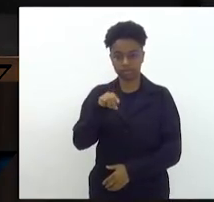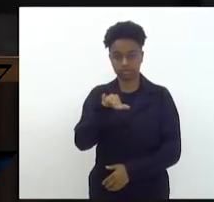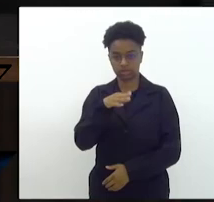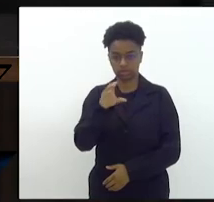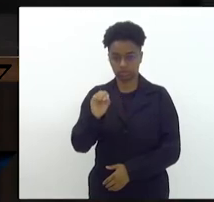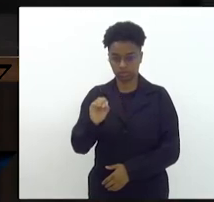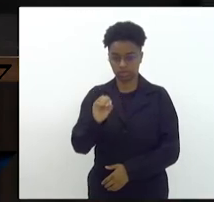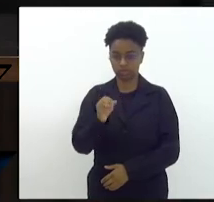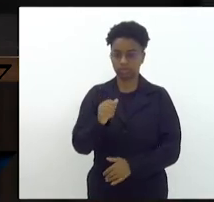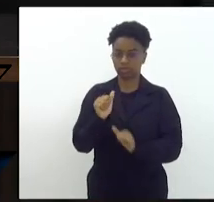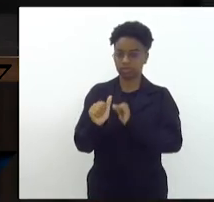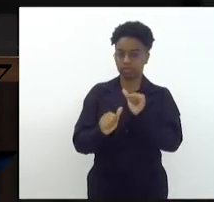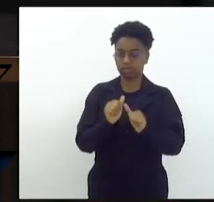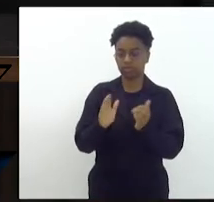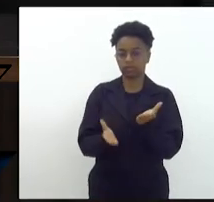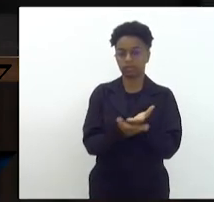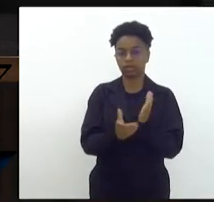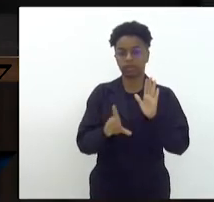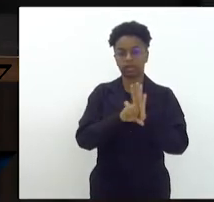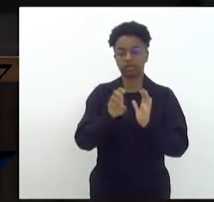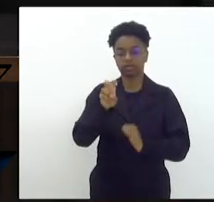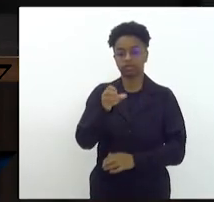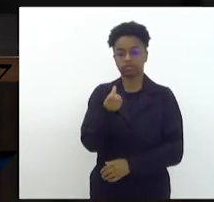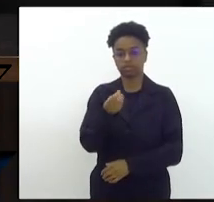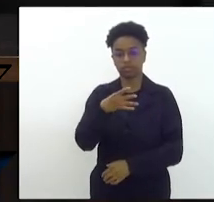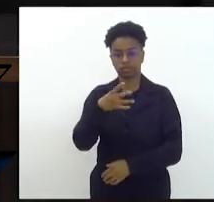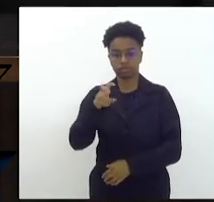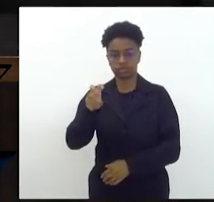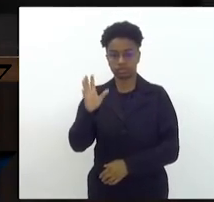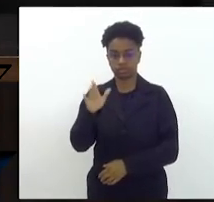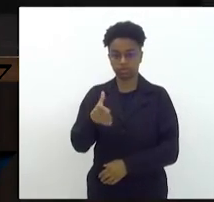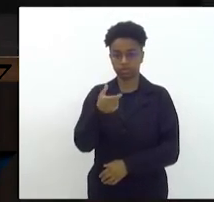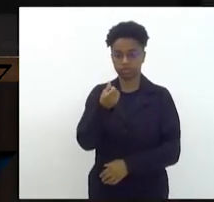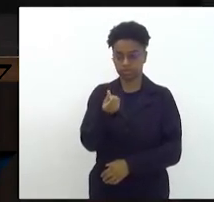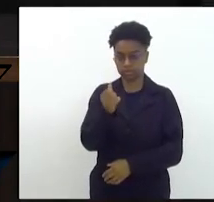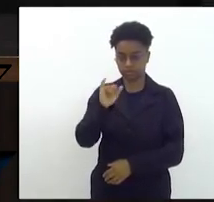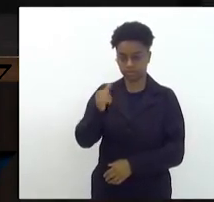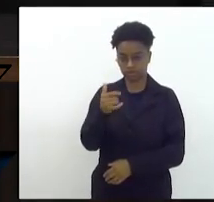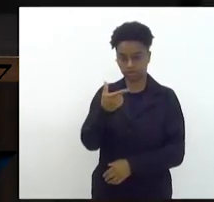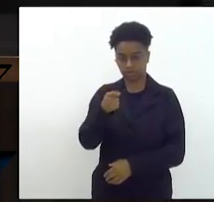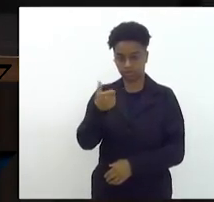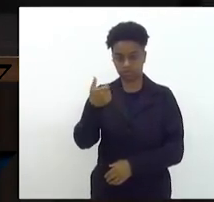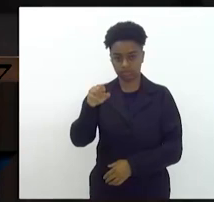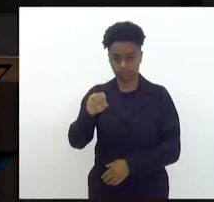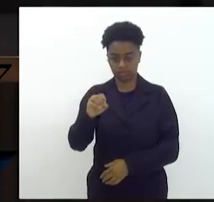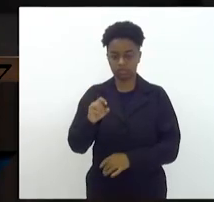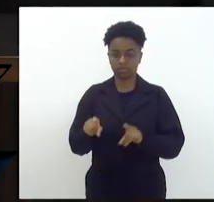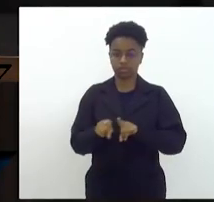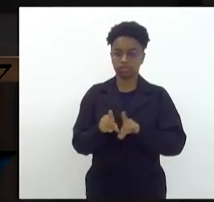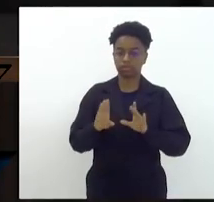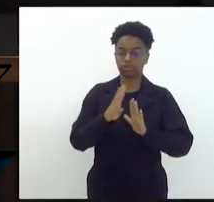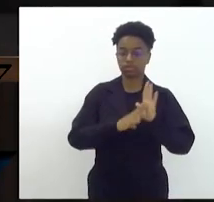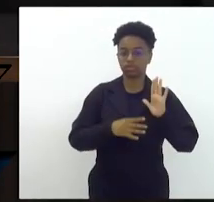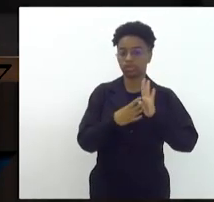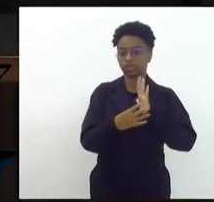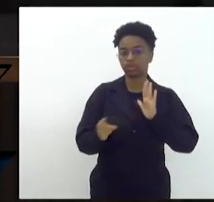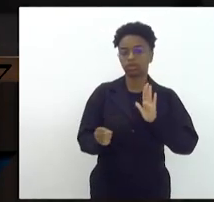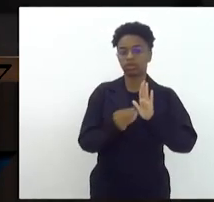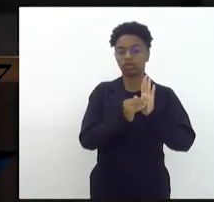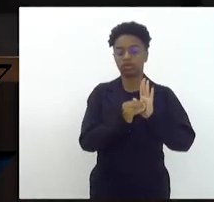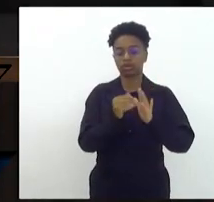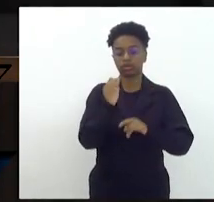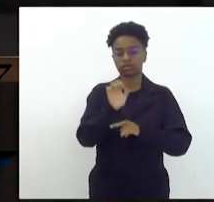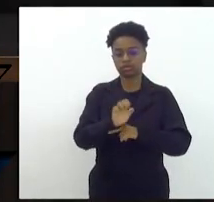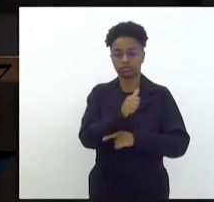que altera o anexo da lei 5.645 de sede de Janeiro 2010 incluindo no calendário oficial do